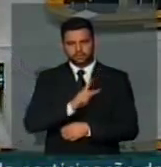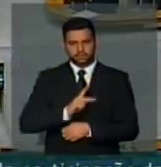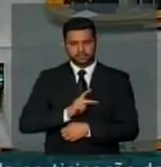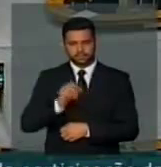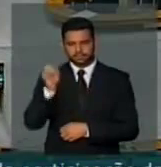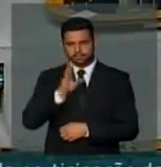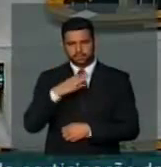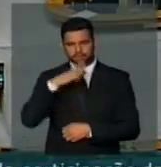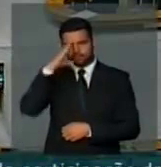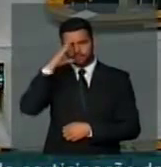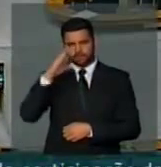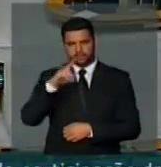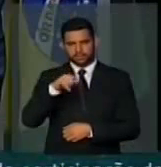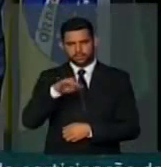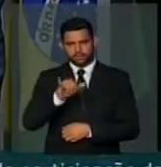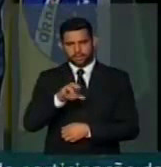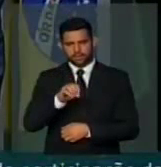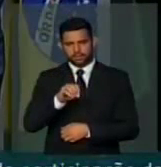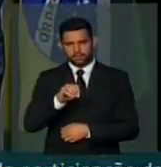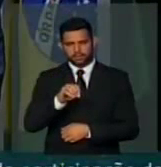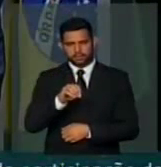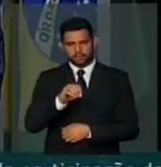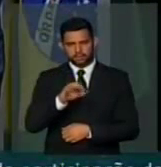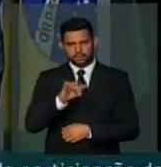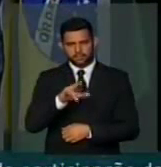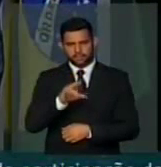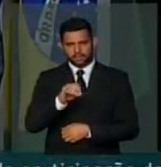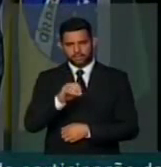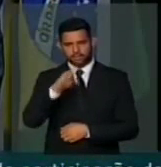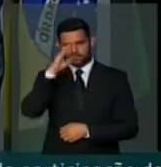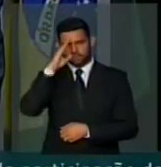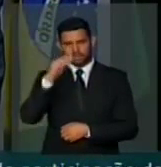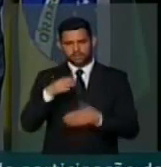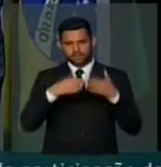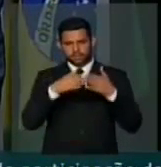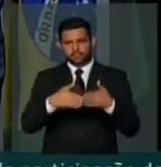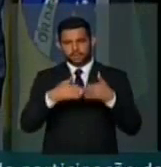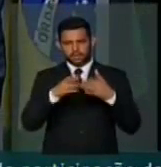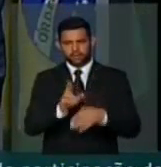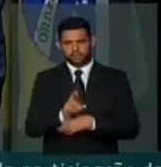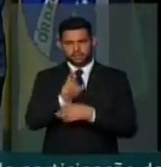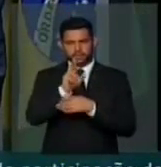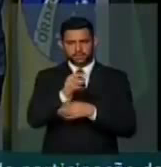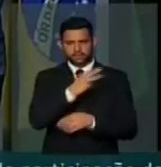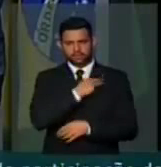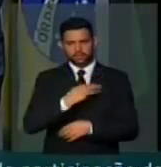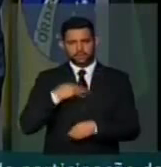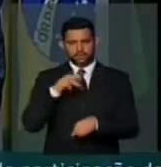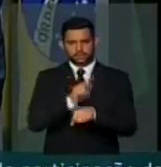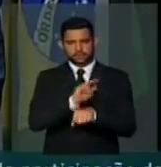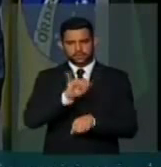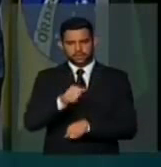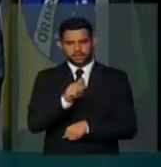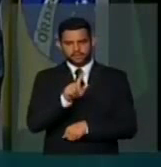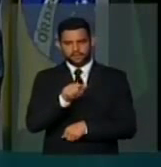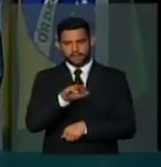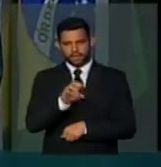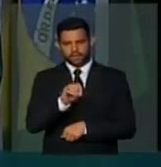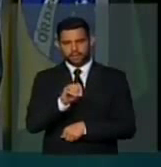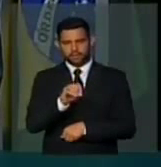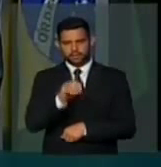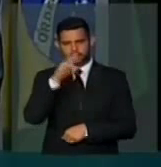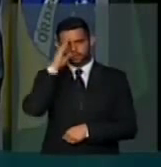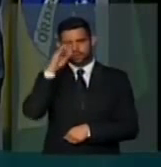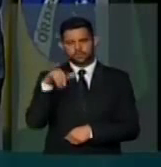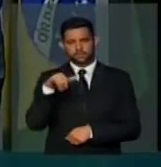República, almirante de esquadra Eduardo Bacelar Leal Ferreira, comandante da Marinha representando o ministro da Defesa Jacques Wagner, general